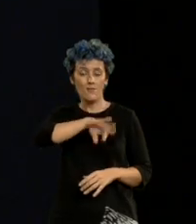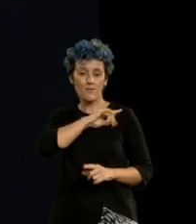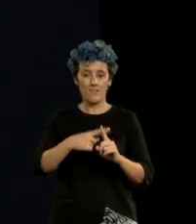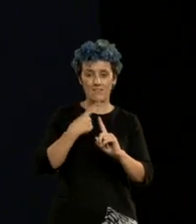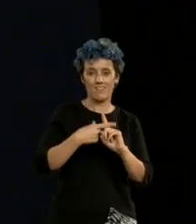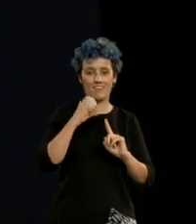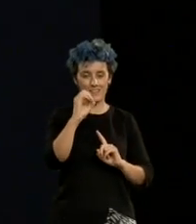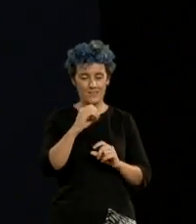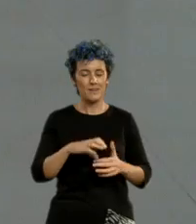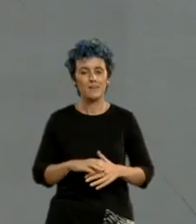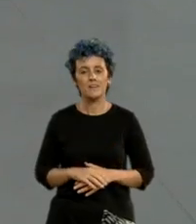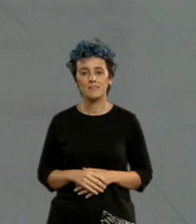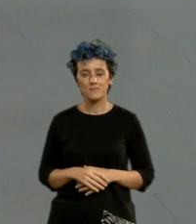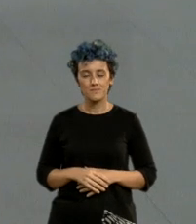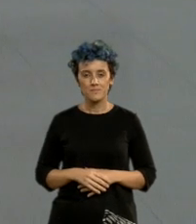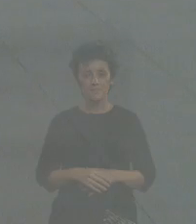zero.